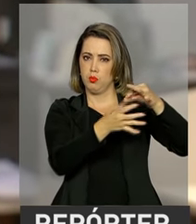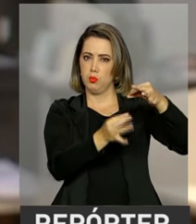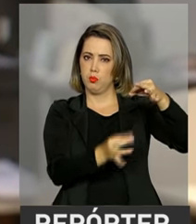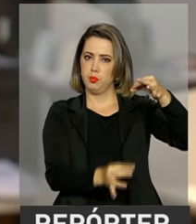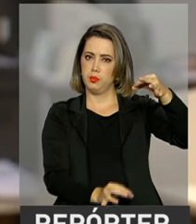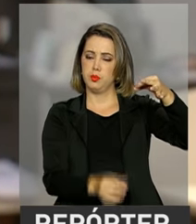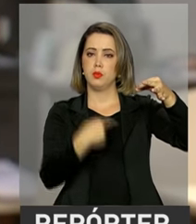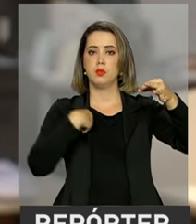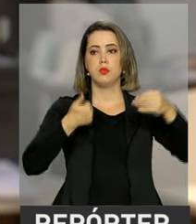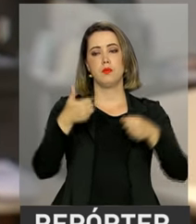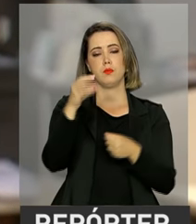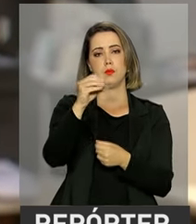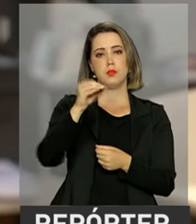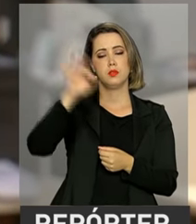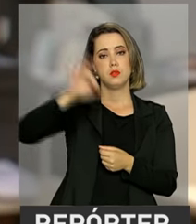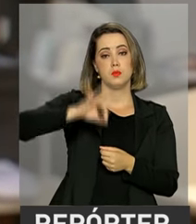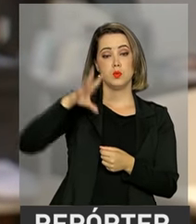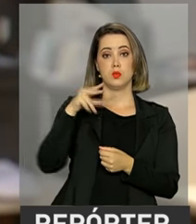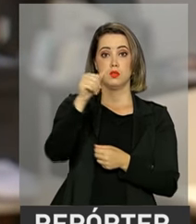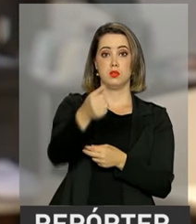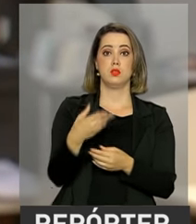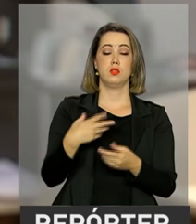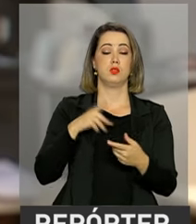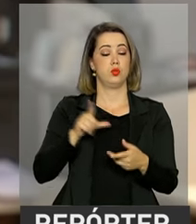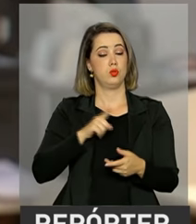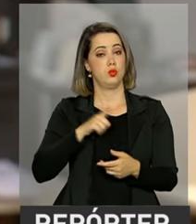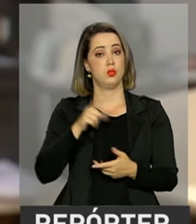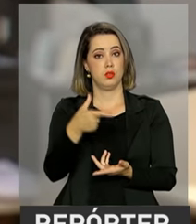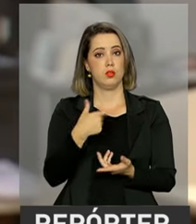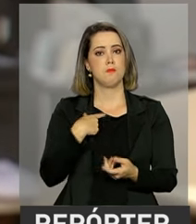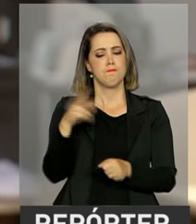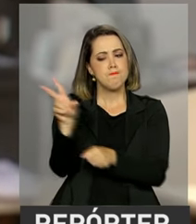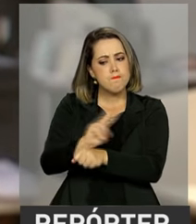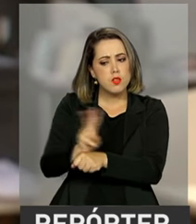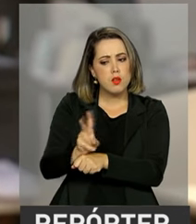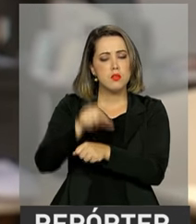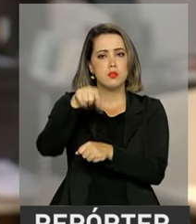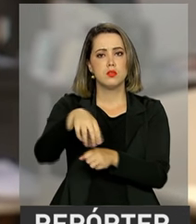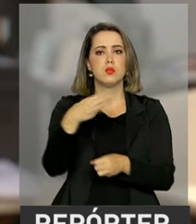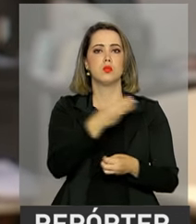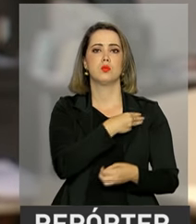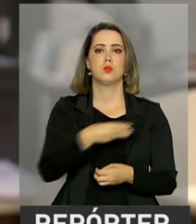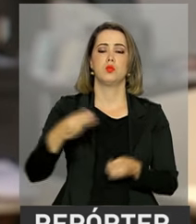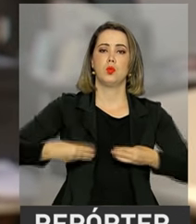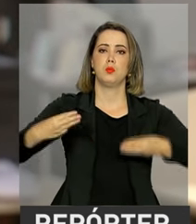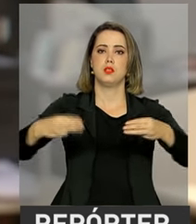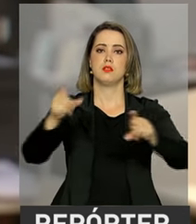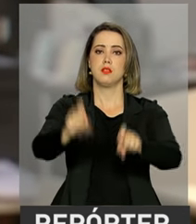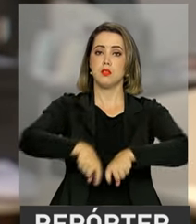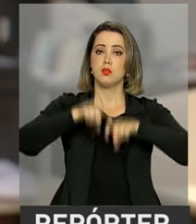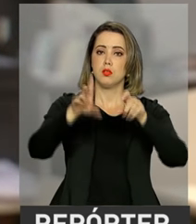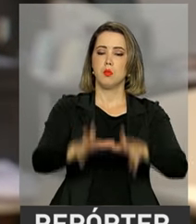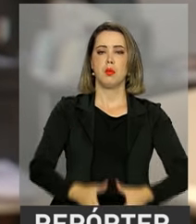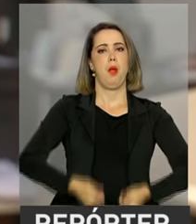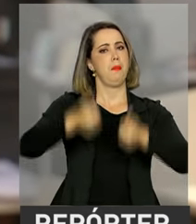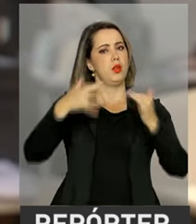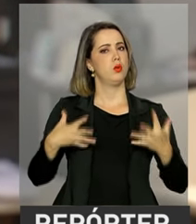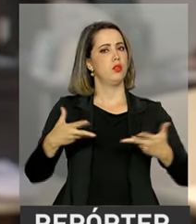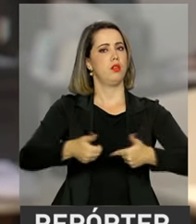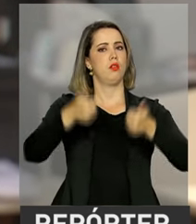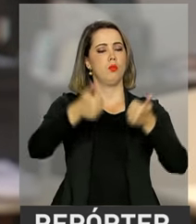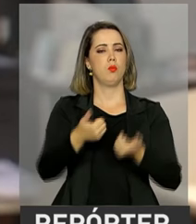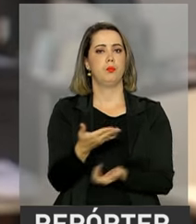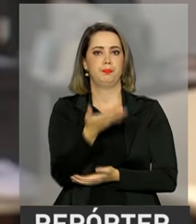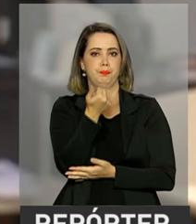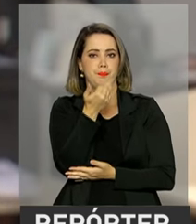em 100 por cento do seu estoque é isso jogo duro por parte do ministério da agricultura para manter a qualidade do que chega à